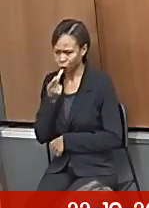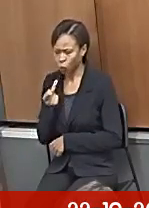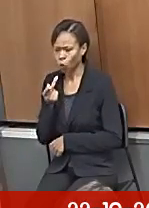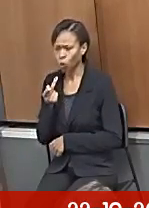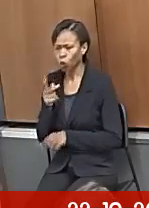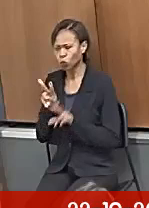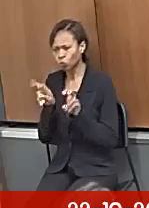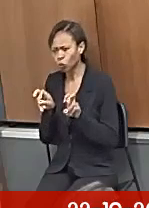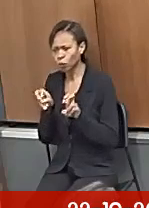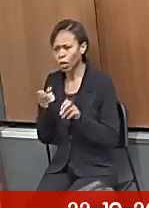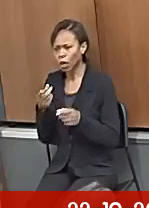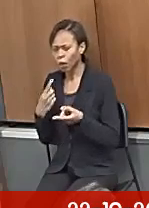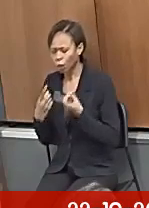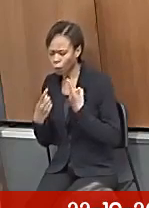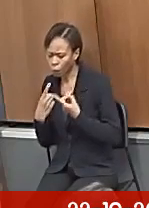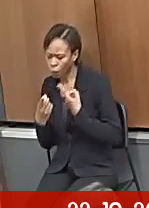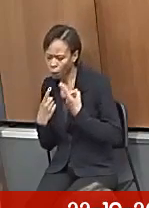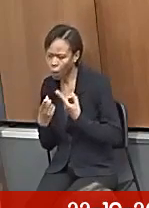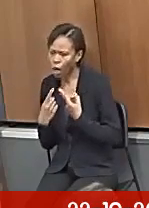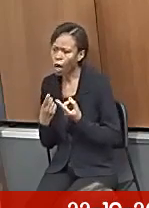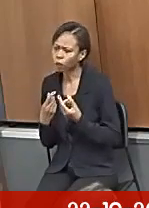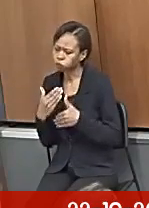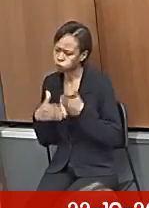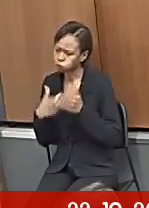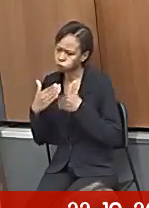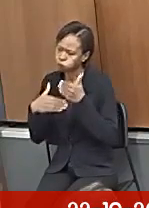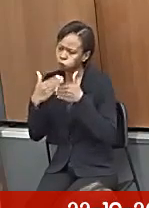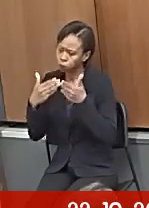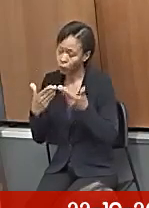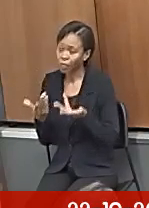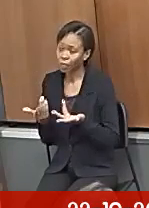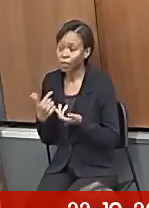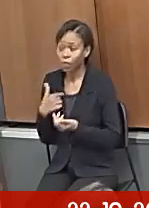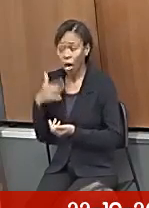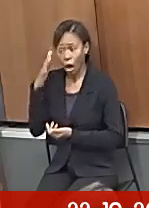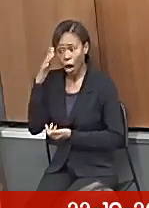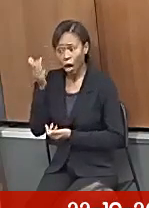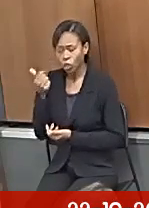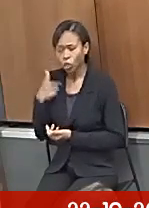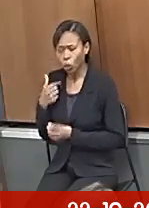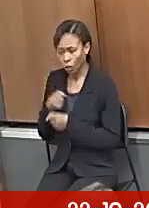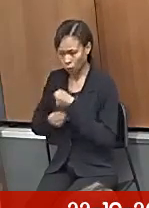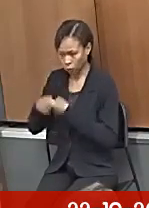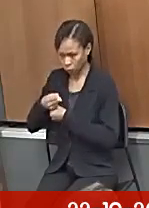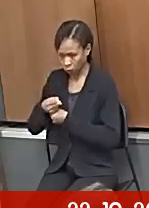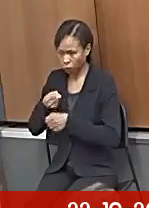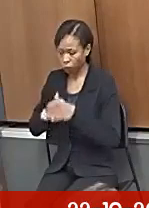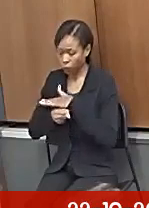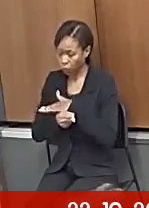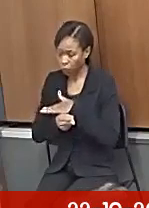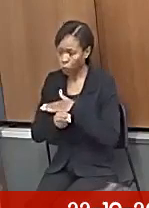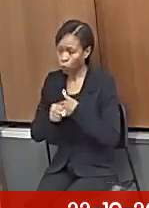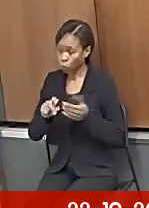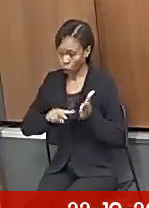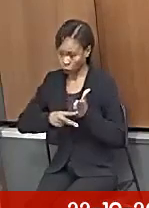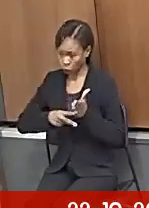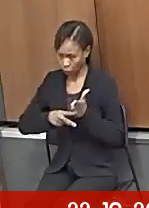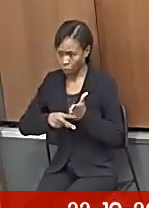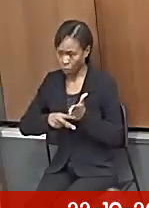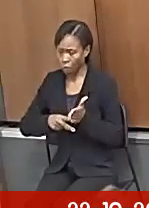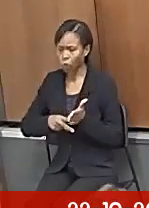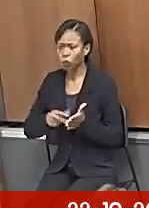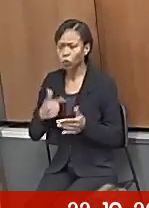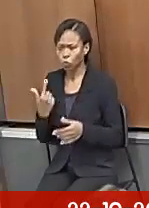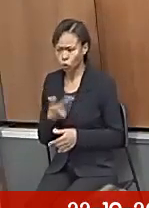do diálogo, da construção, eu acho que desde que eu entrei para o Cinep, o ano passado, eu assumi, a gente vem fazendo